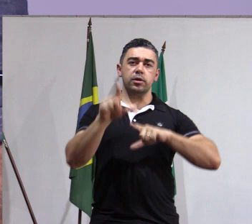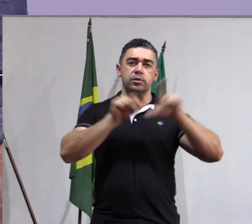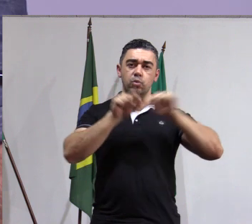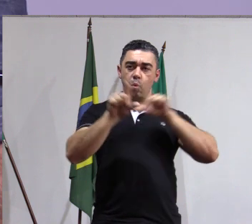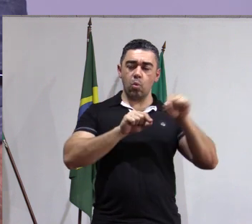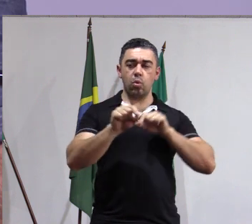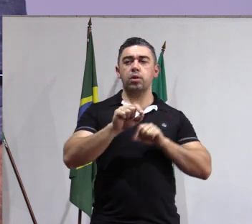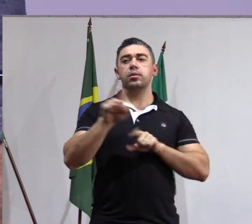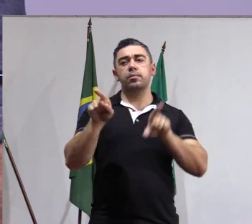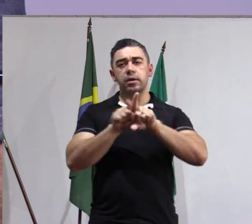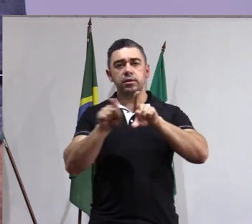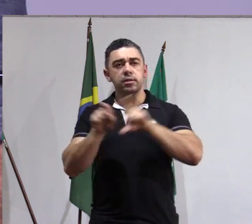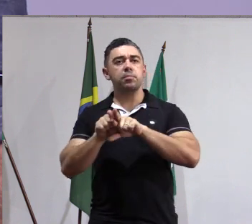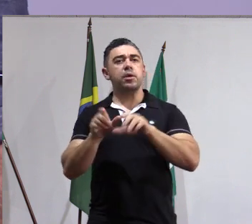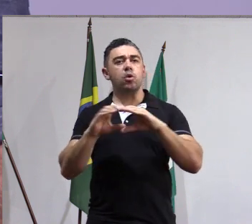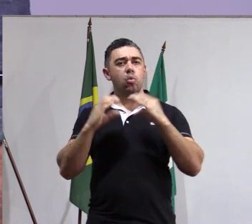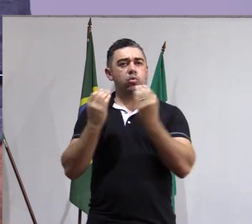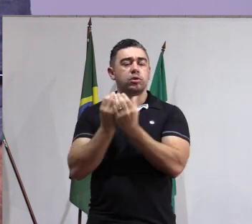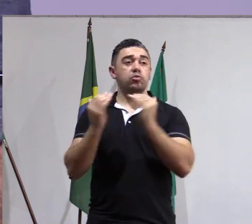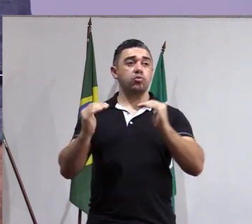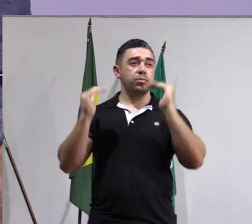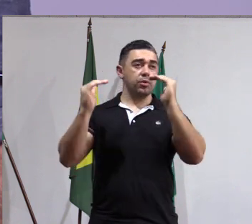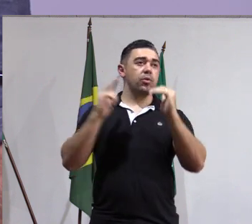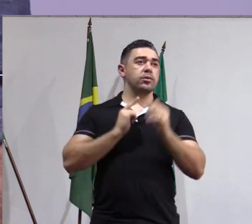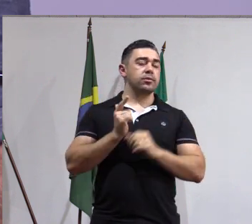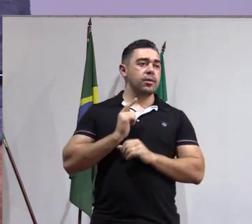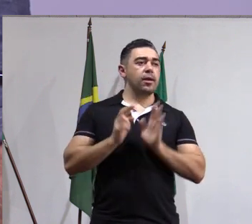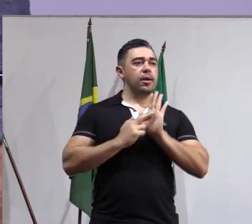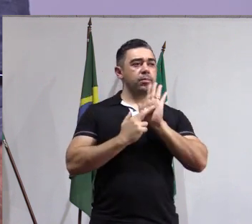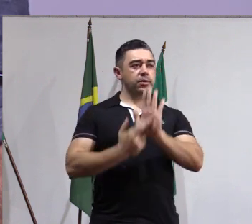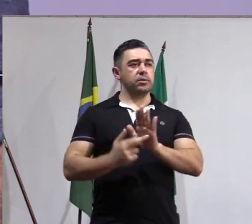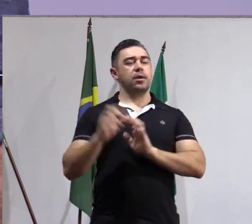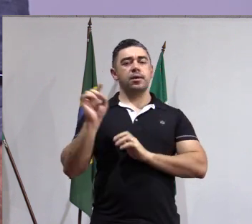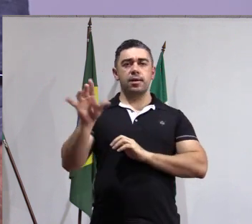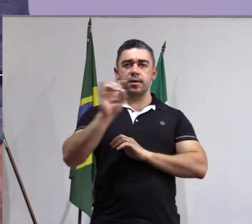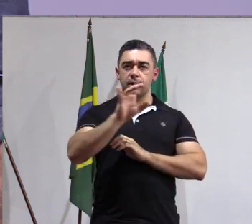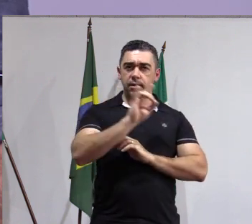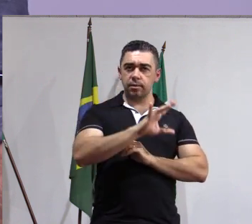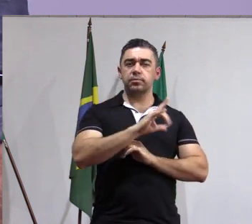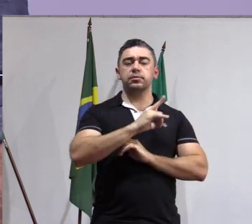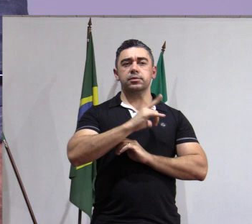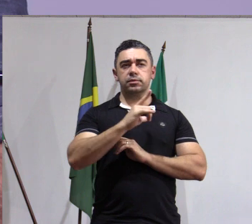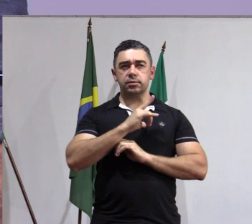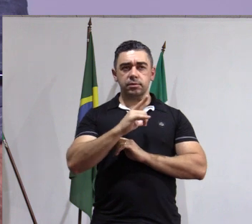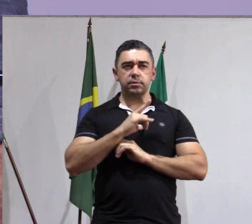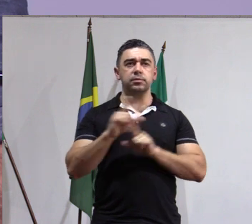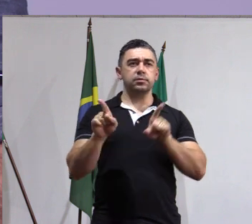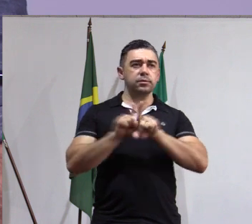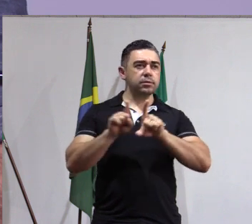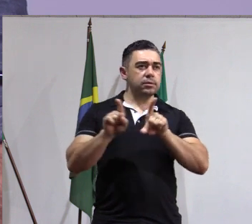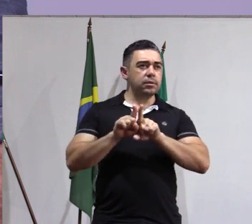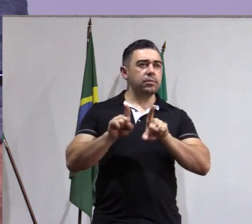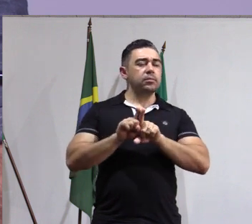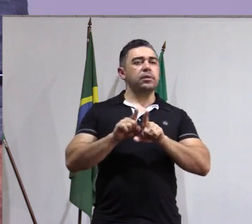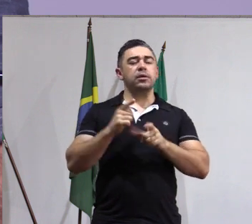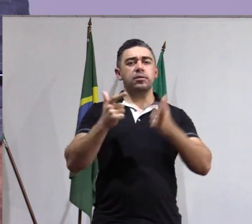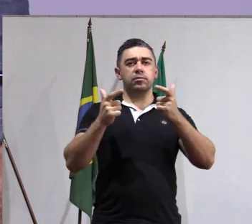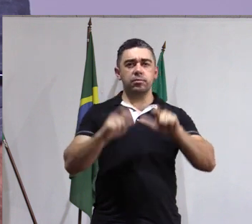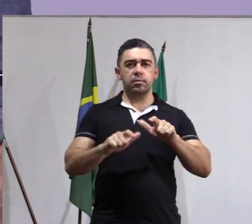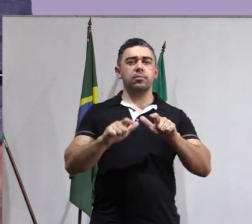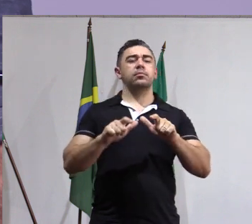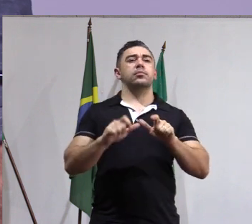dirigentes, como os conselhos superiores, onde estão representados dirigentes institucionais, segmentos corporativos e sociedade